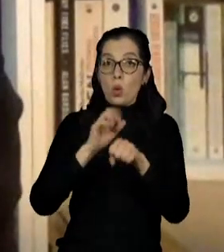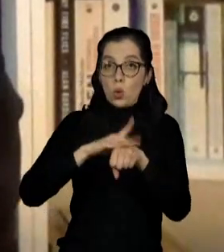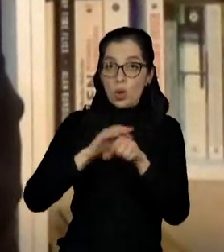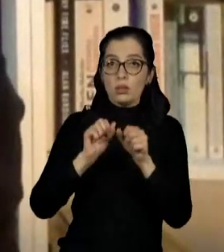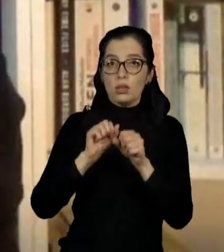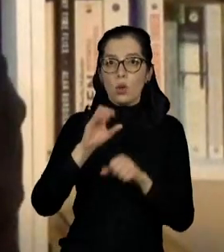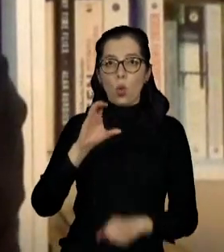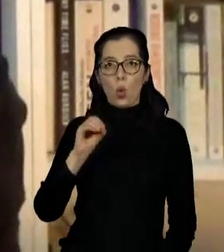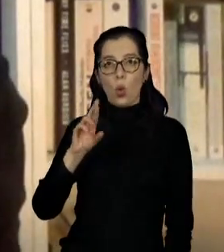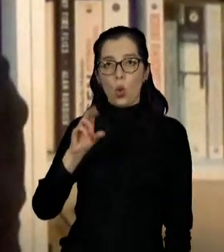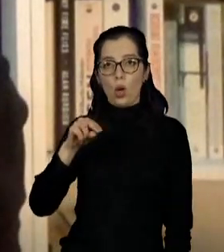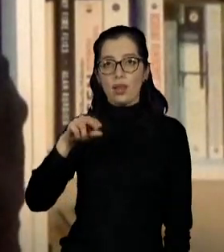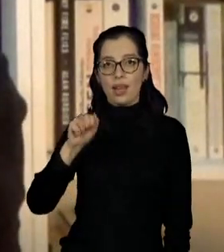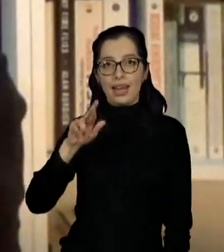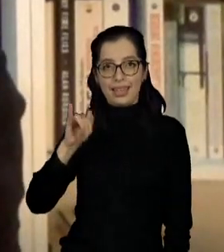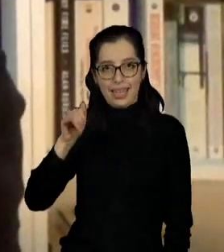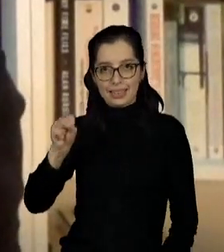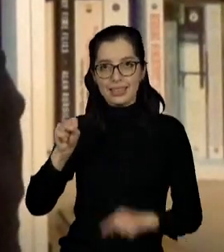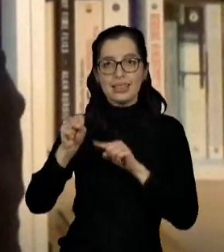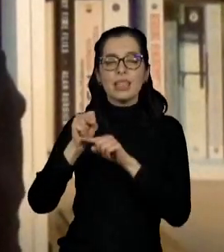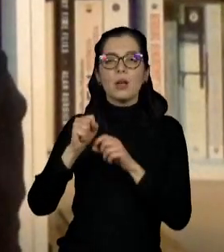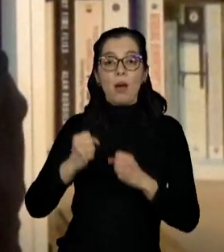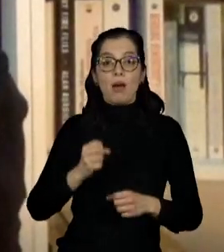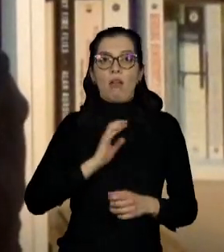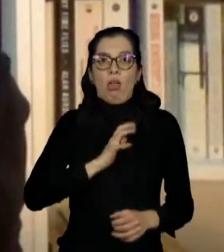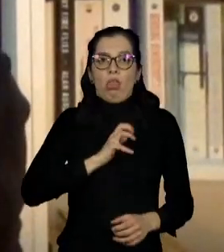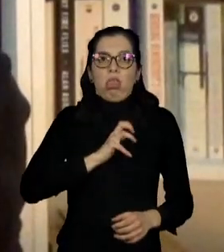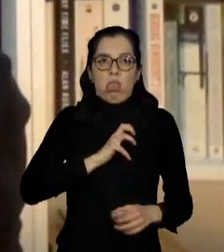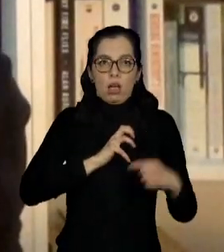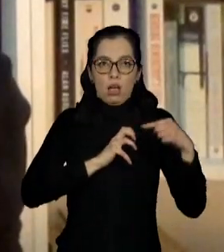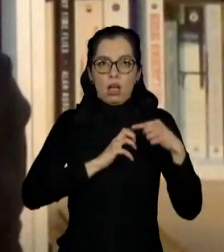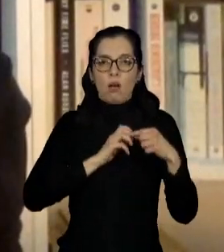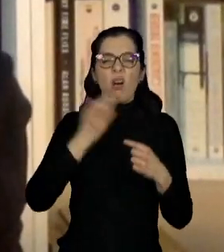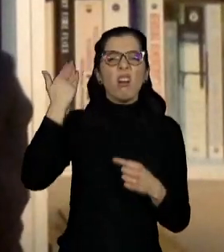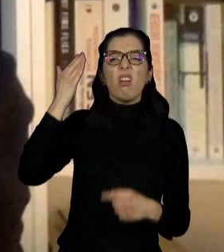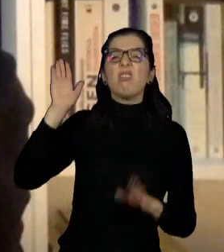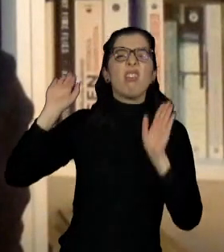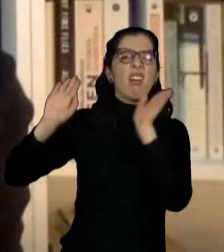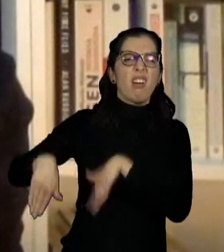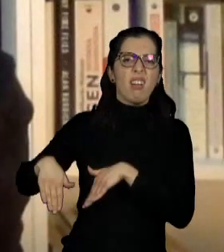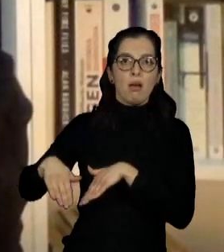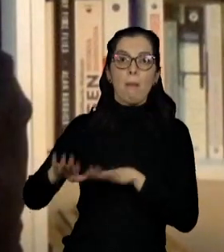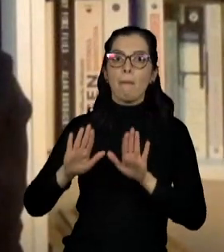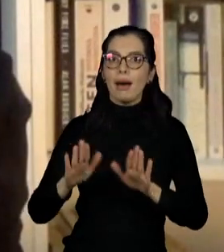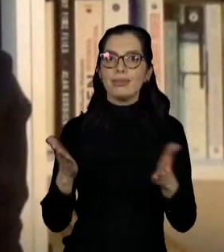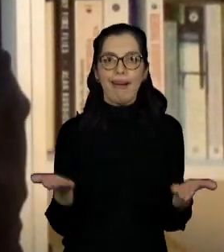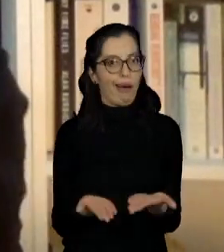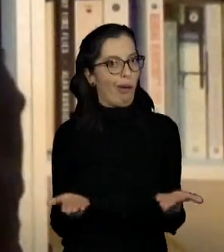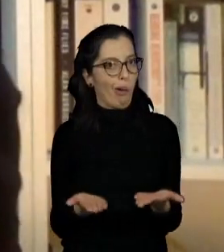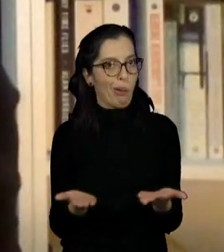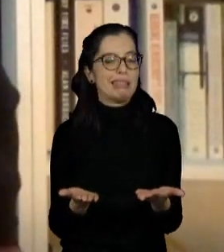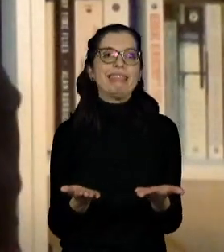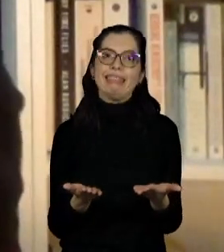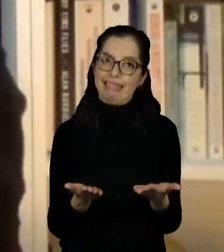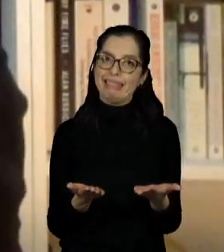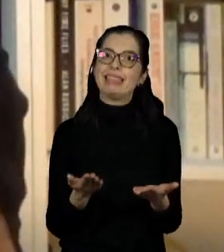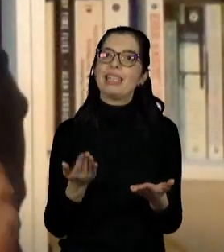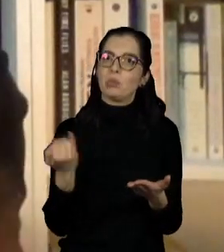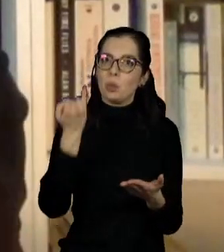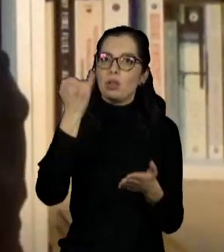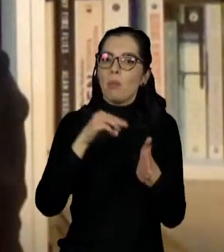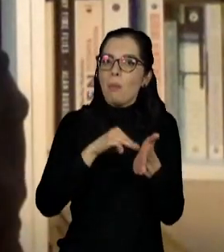aumento de de coronaria, que é um de é útil. Mas agora, usando